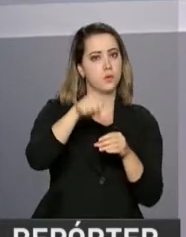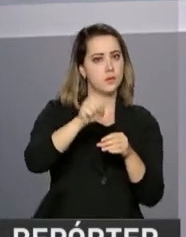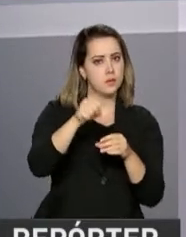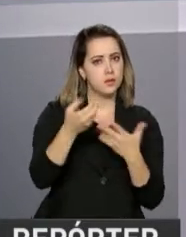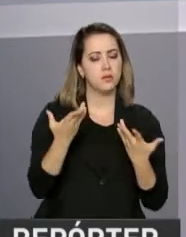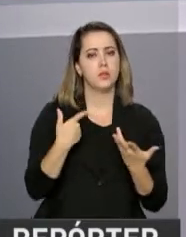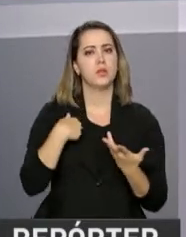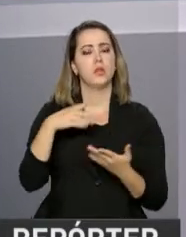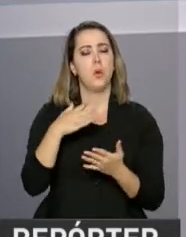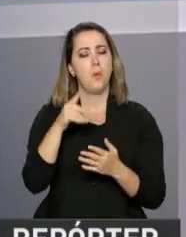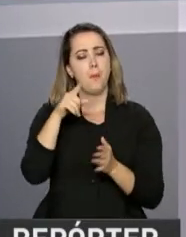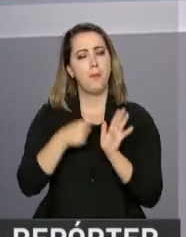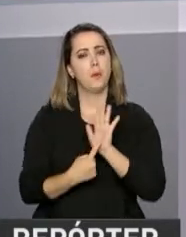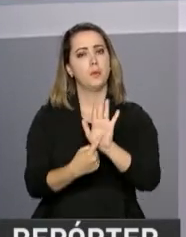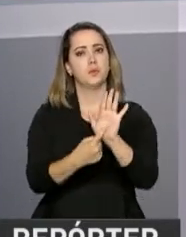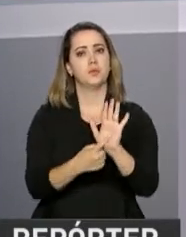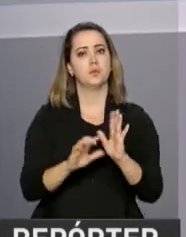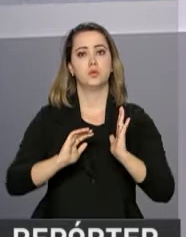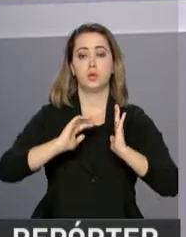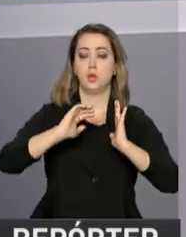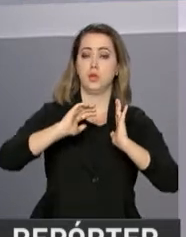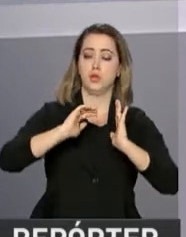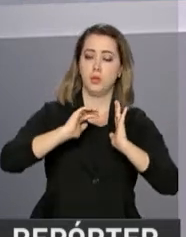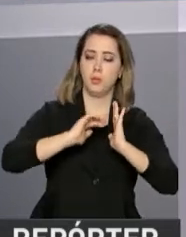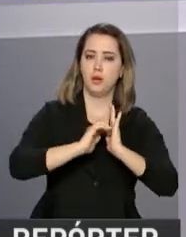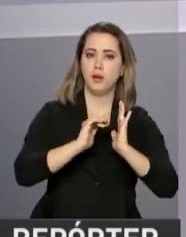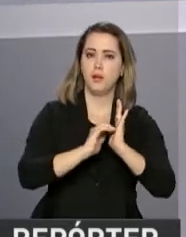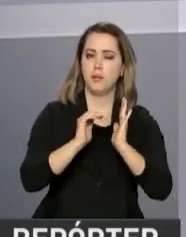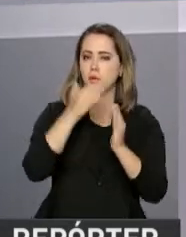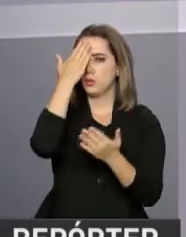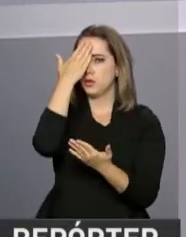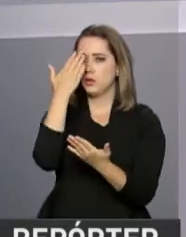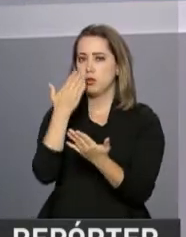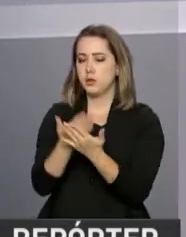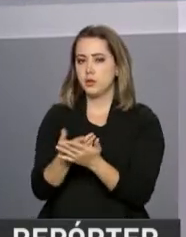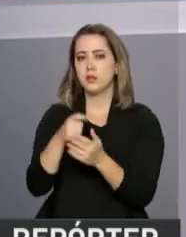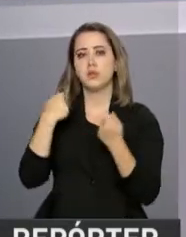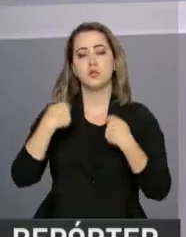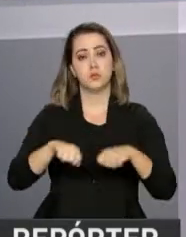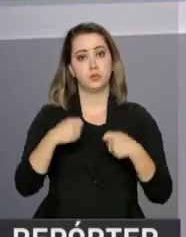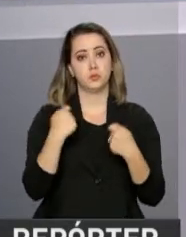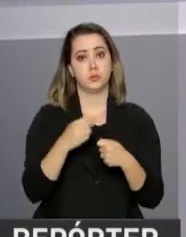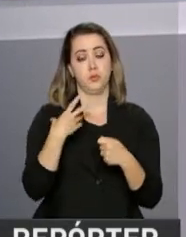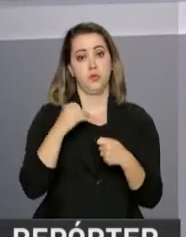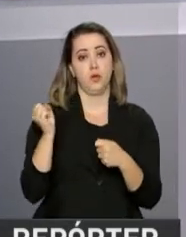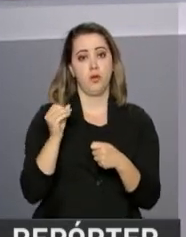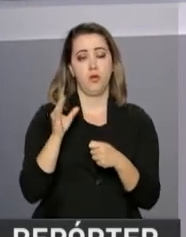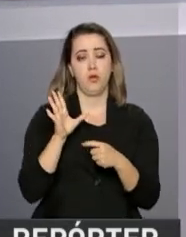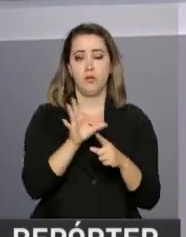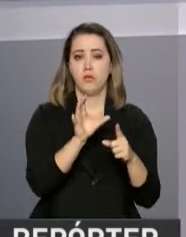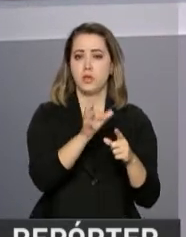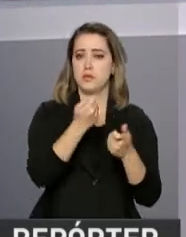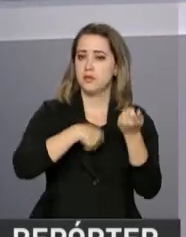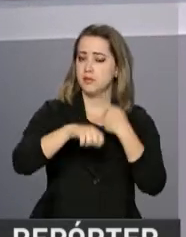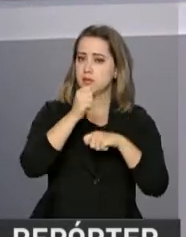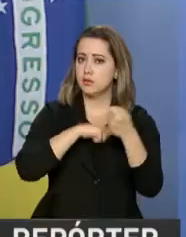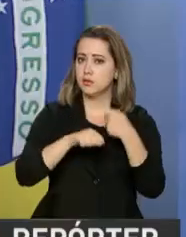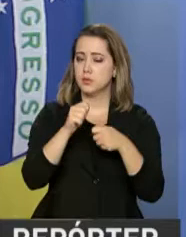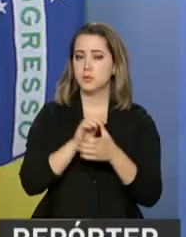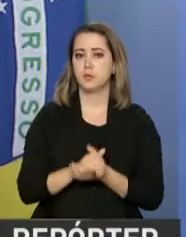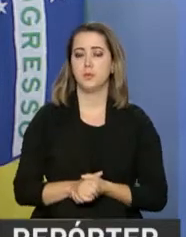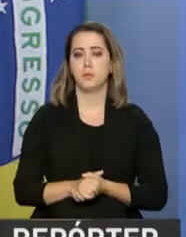acredita que as medidas implementadas pelo governo do presidente michel temer trouxeram efeitos para a economia do país